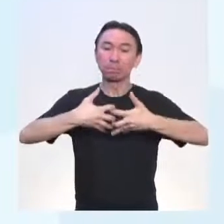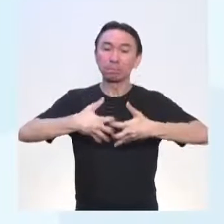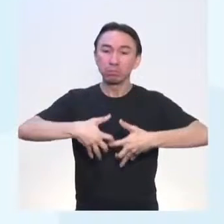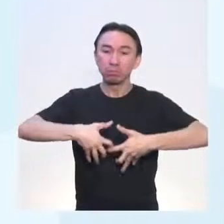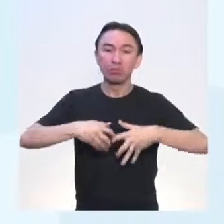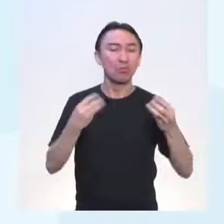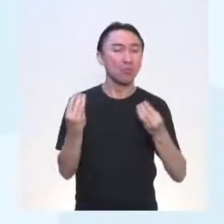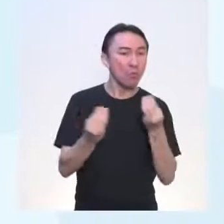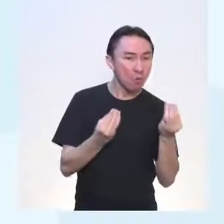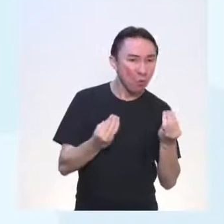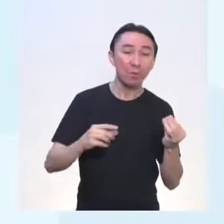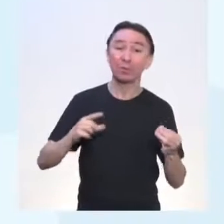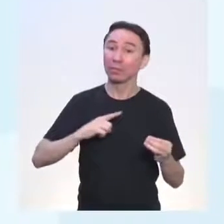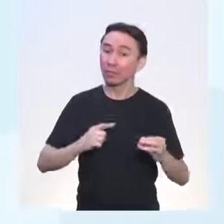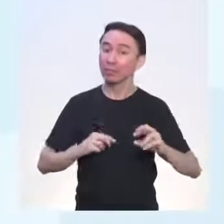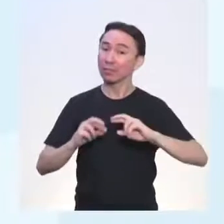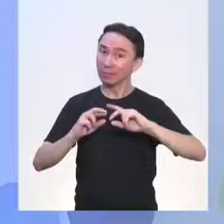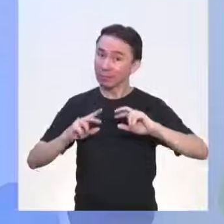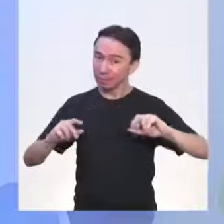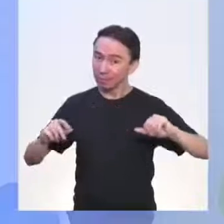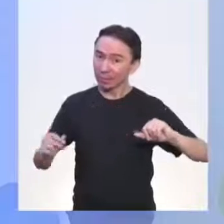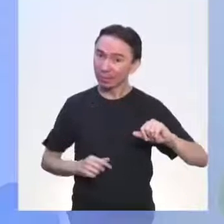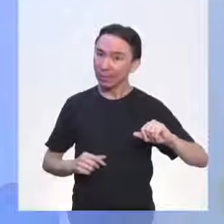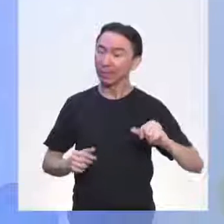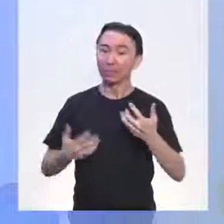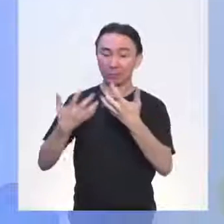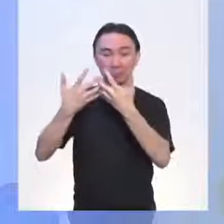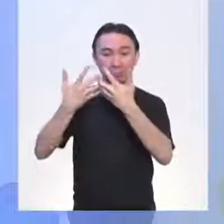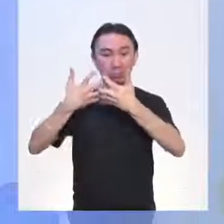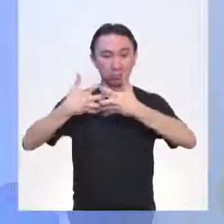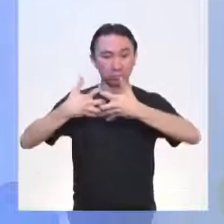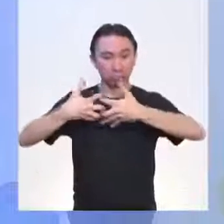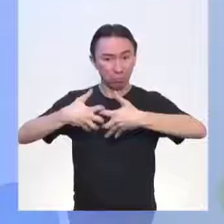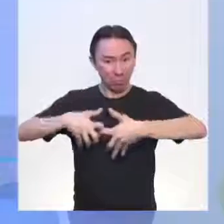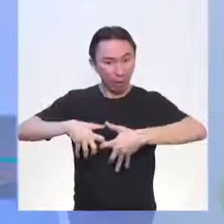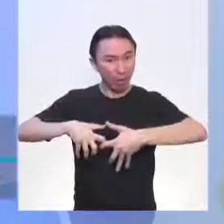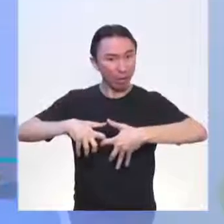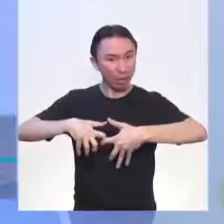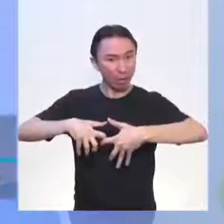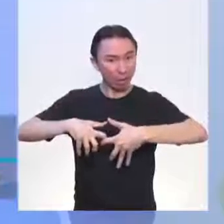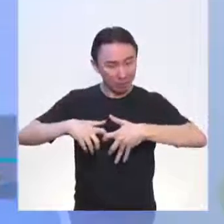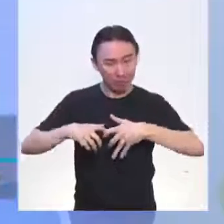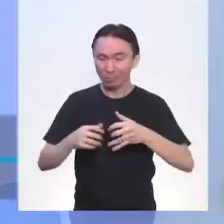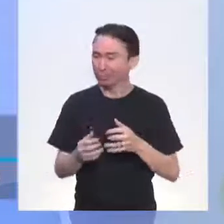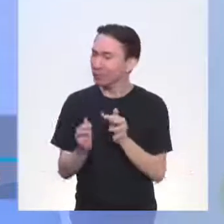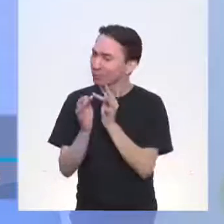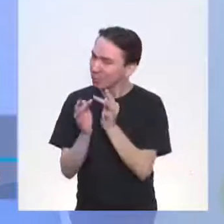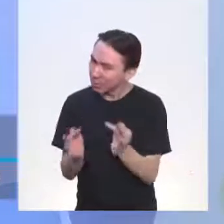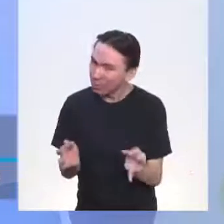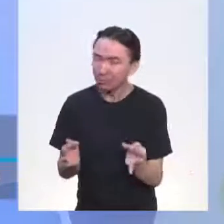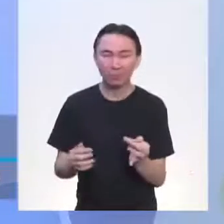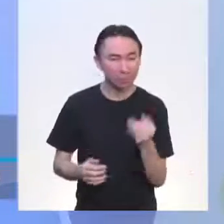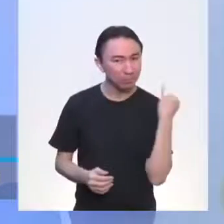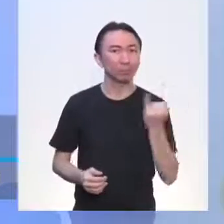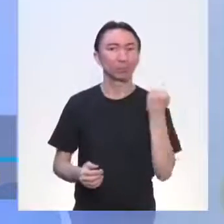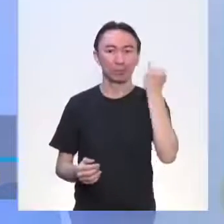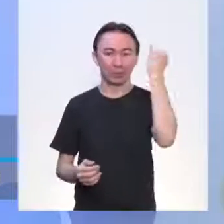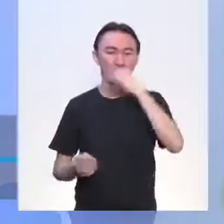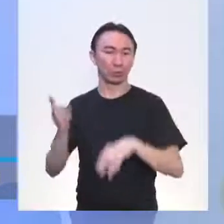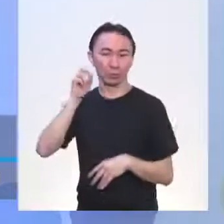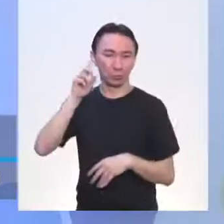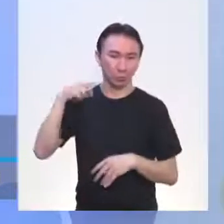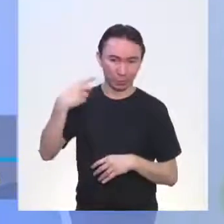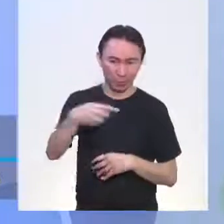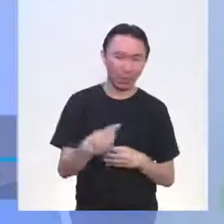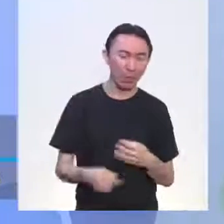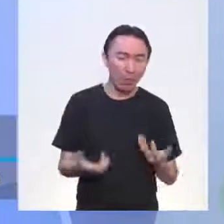ferramentas, né? Essas máquinas simples, maravilhosas do nosso dia a dia. E aí como é que a gente vai fazer